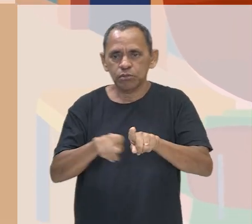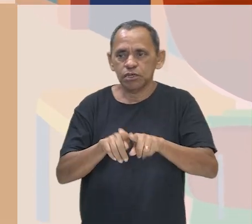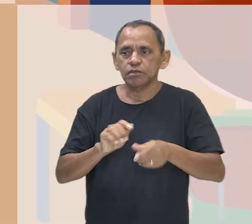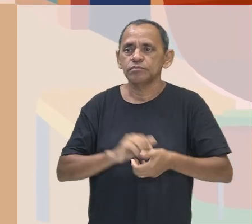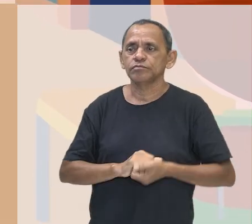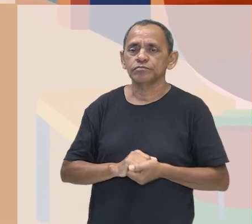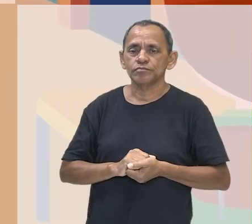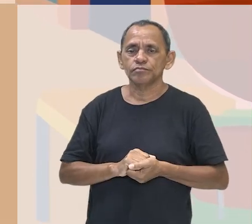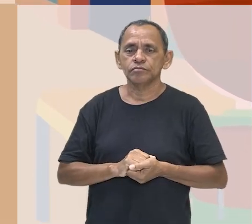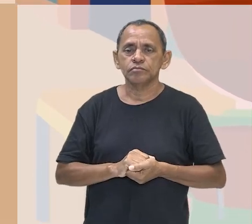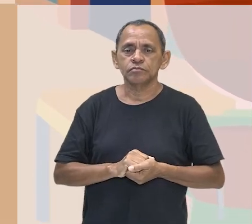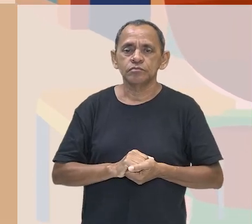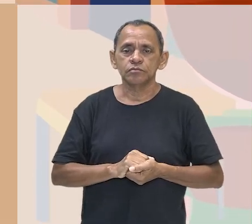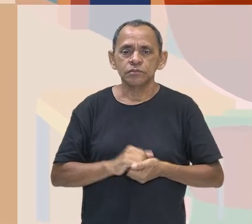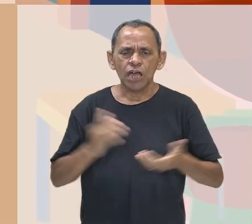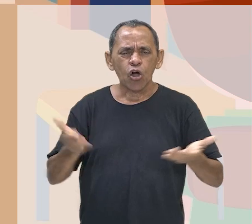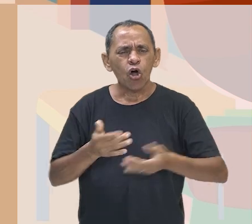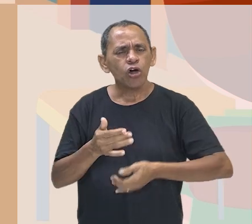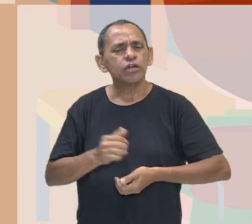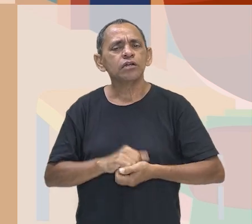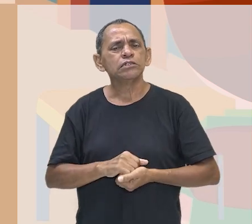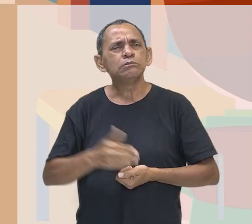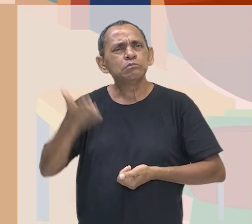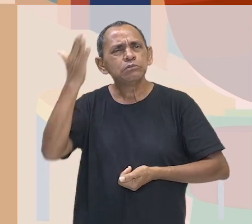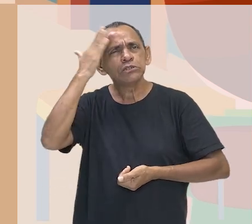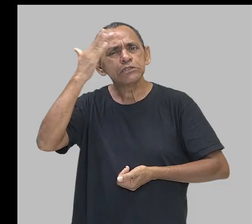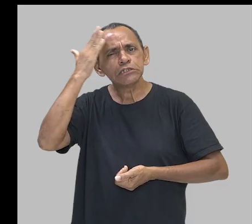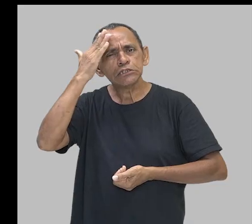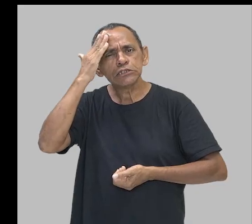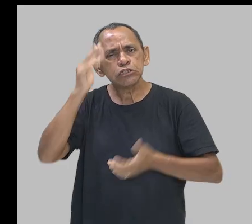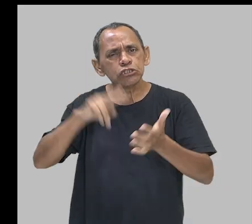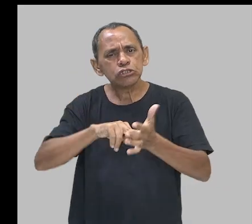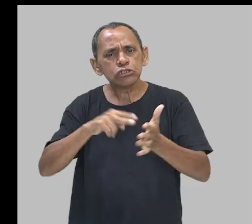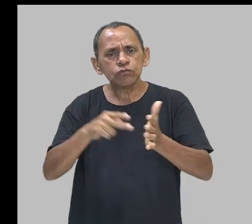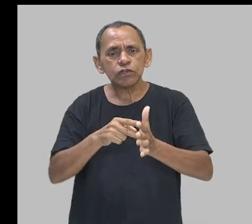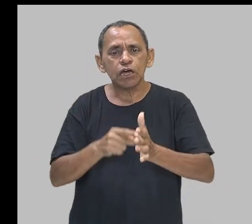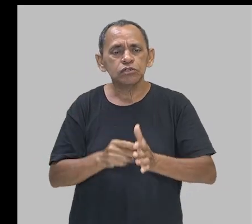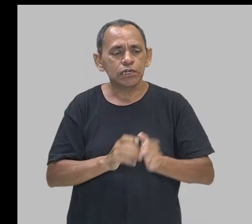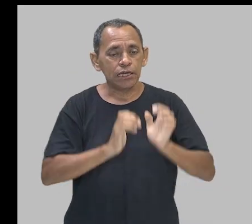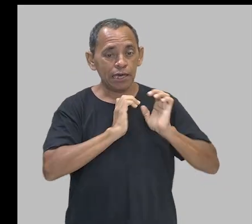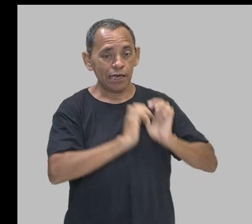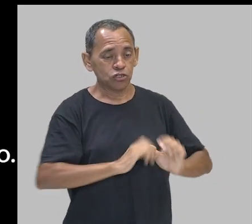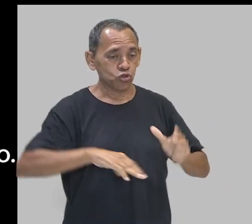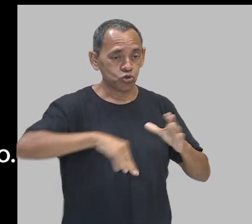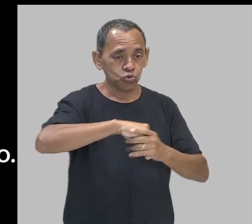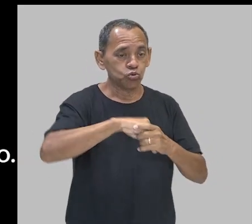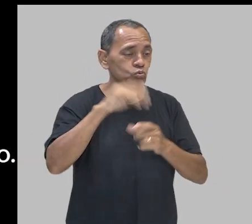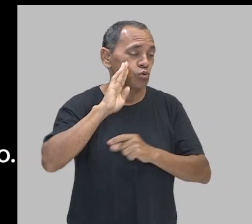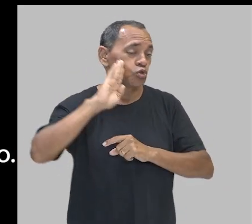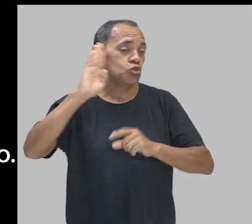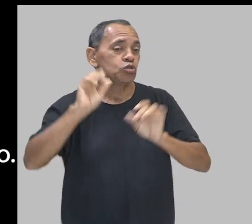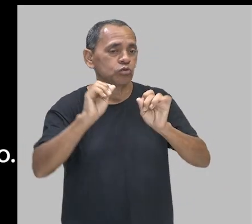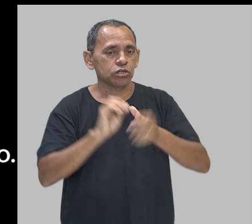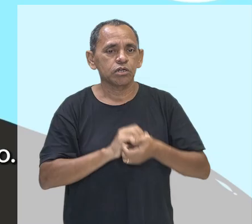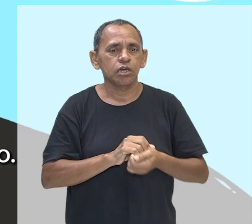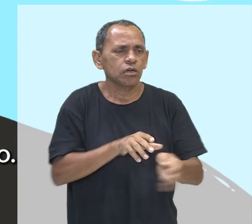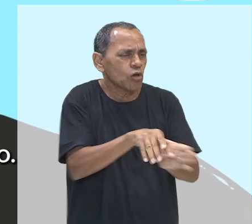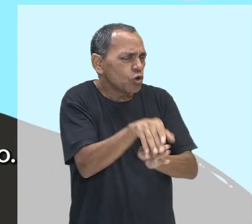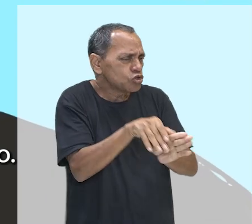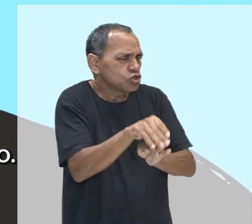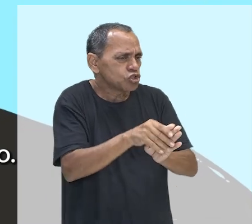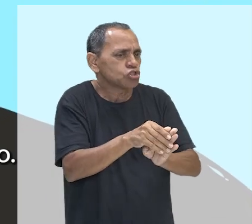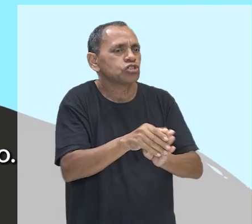Agora, vamos entender melhor o que são ética e moral. Ética é o conjunto de princípios que guia o comportamento